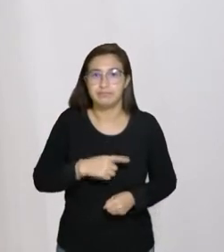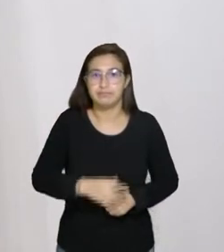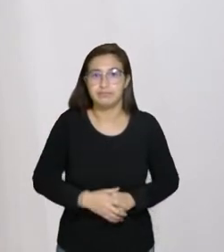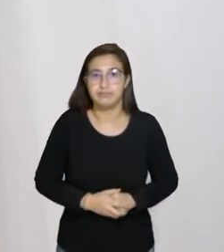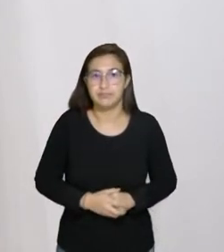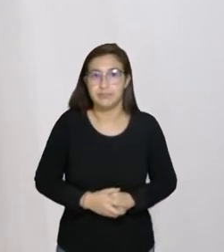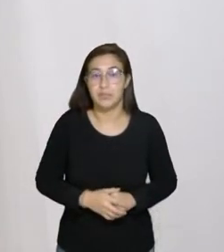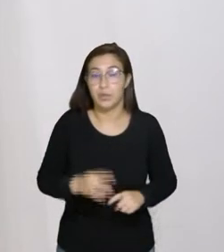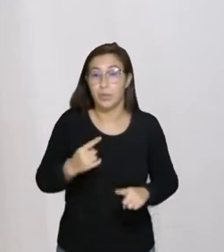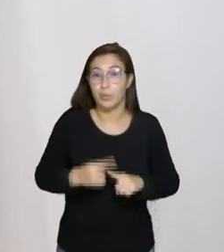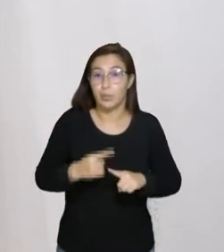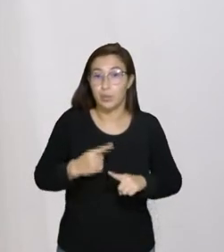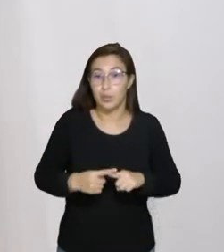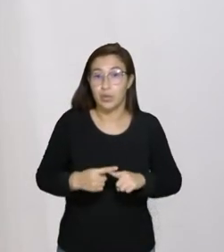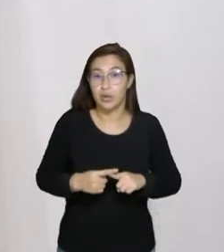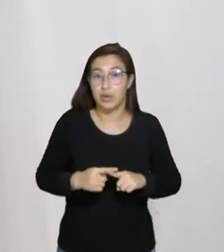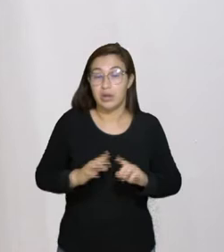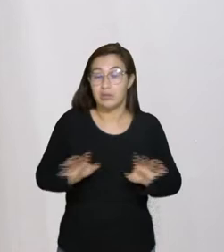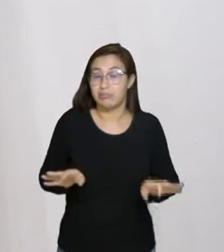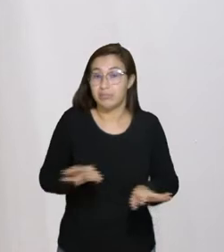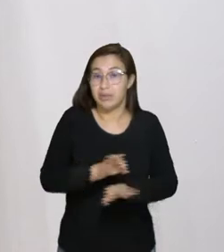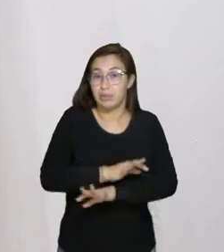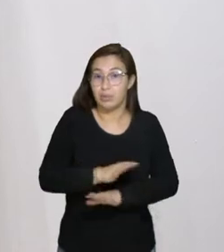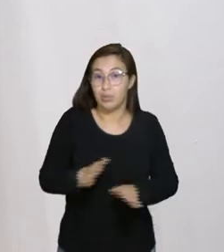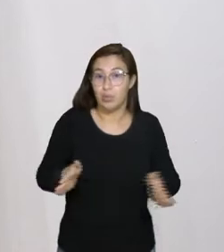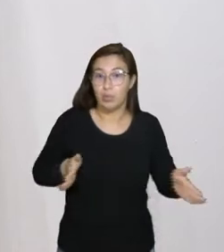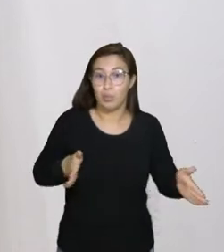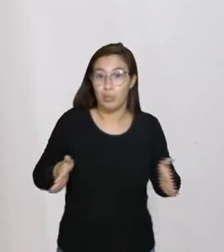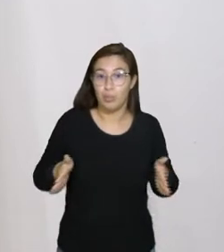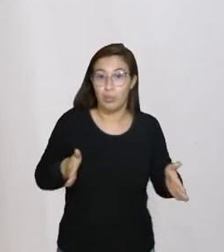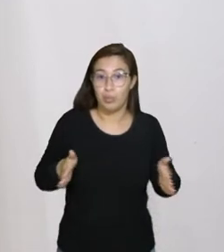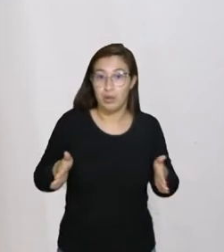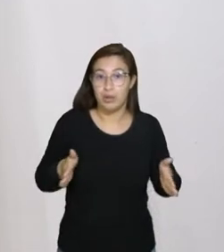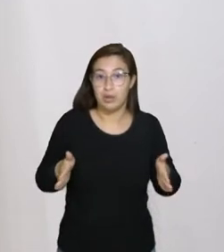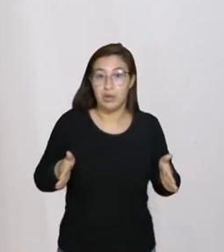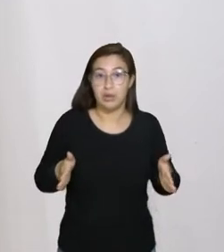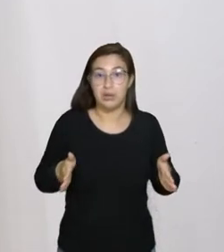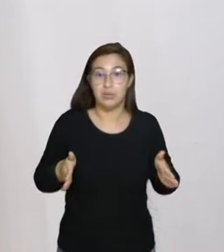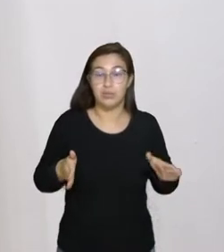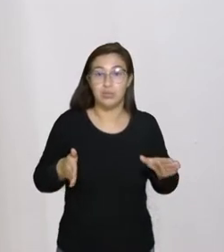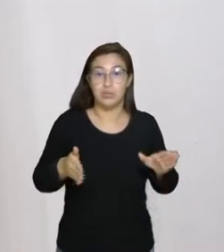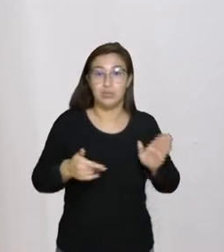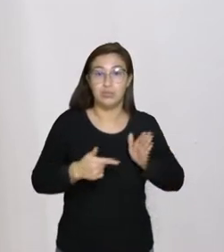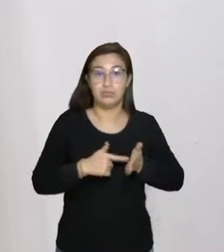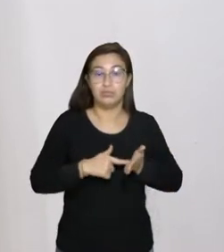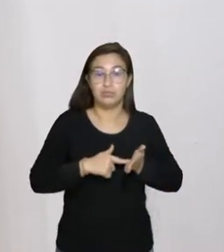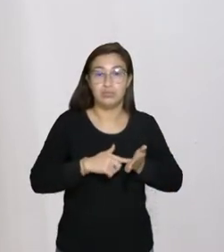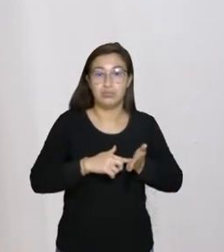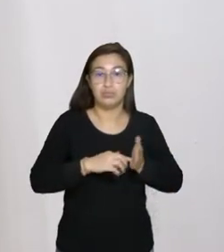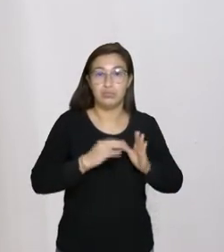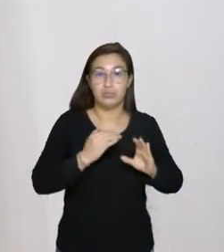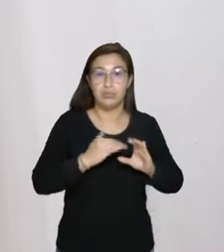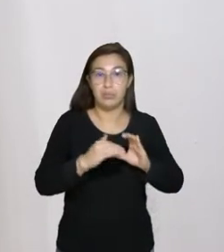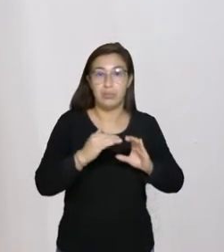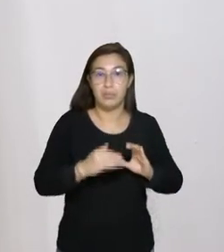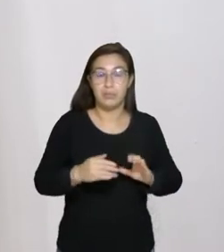já que passou o período dos repasses dos PIX.